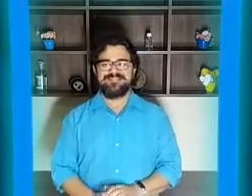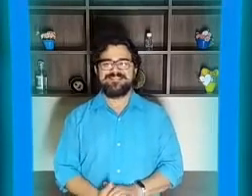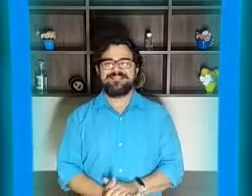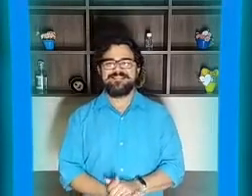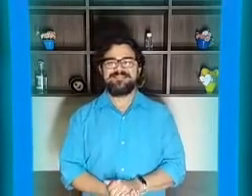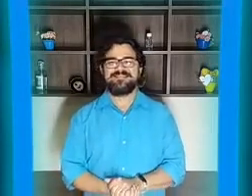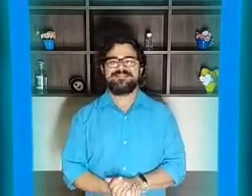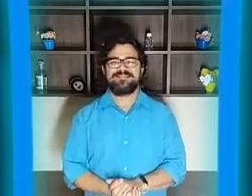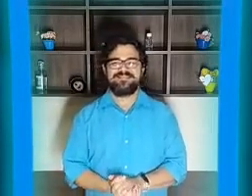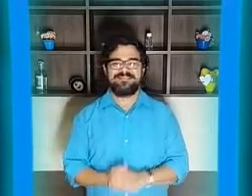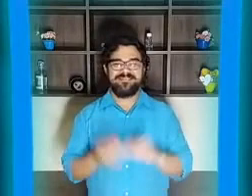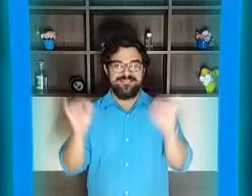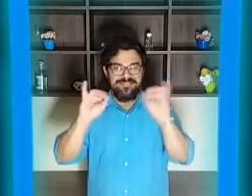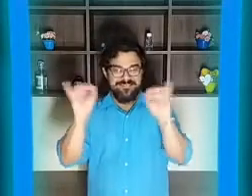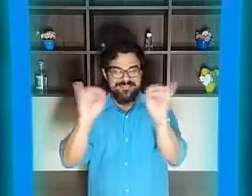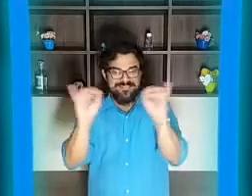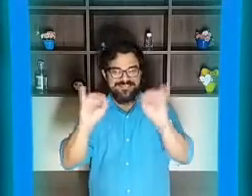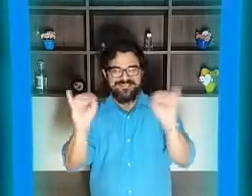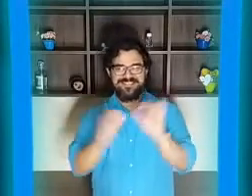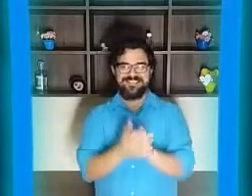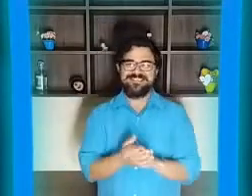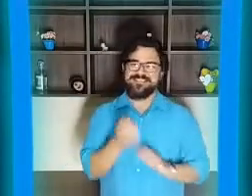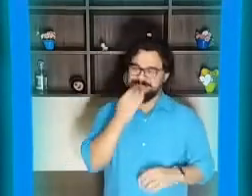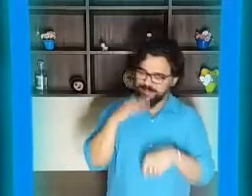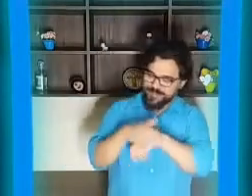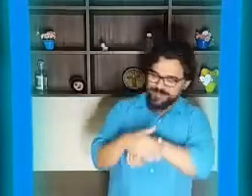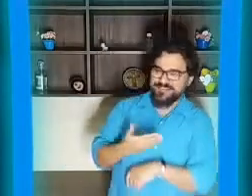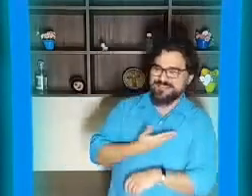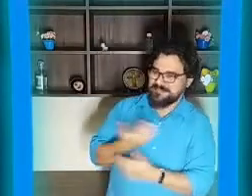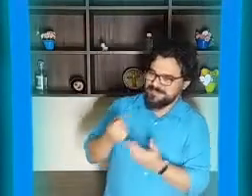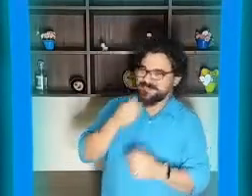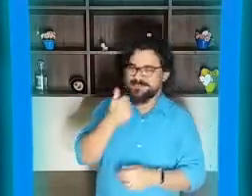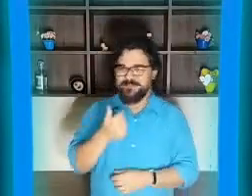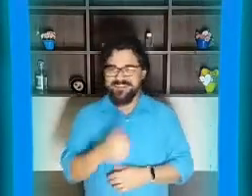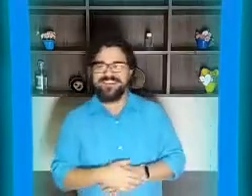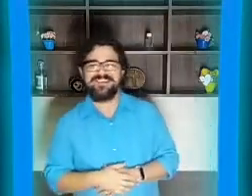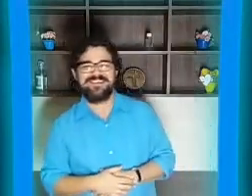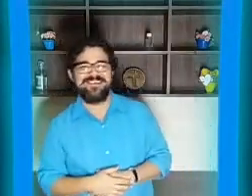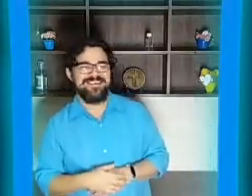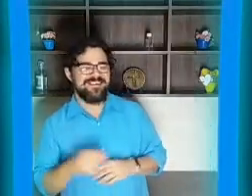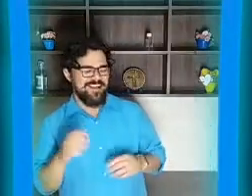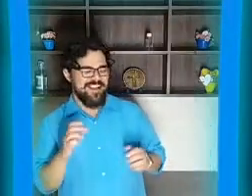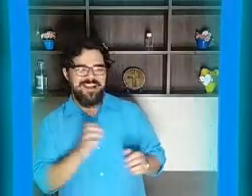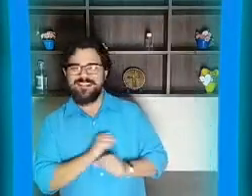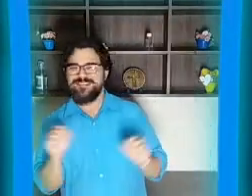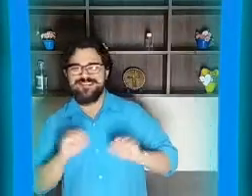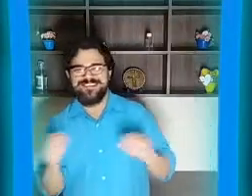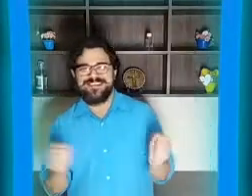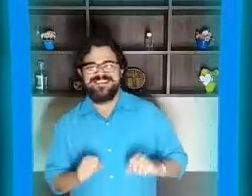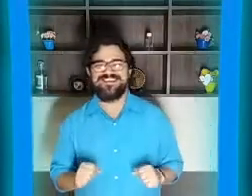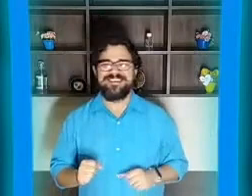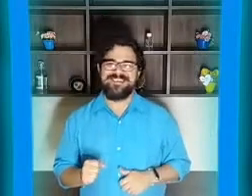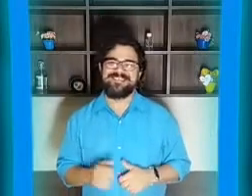Denis! Oi! Boa noite, meus amigos. Tudo bem? Adorei o verso mineiro aí.